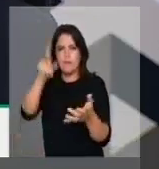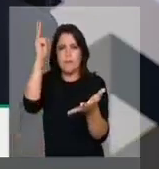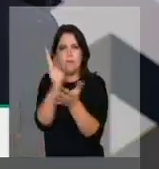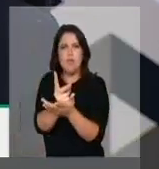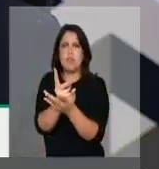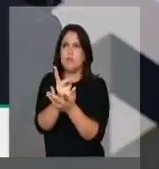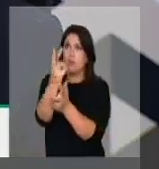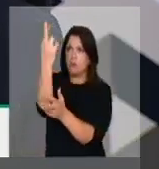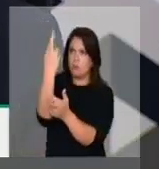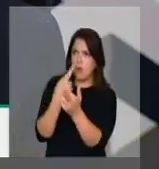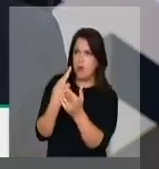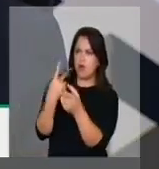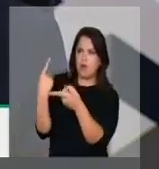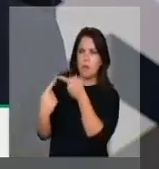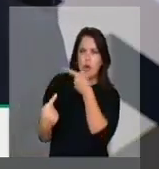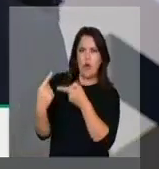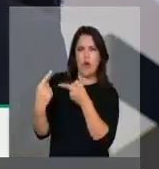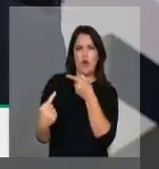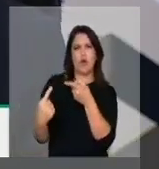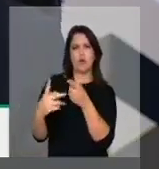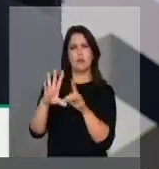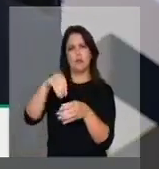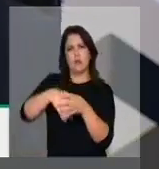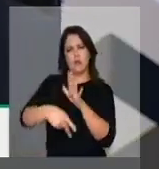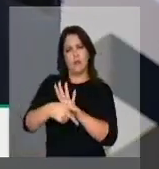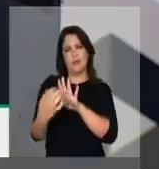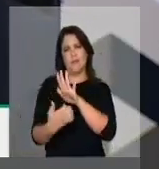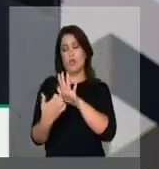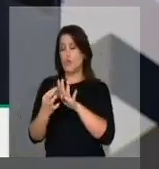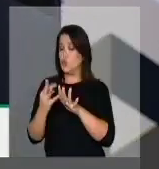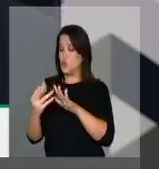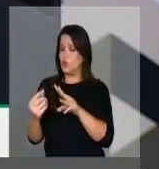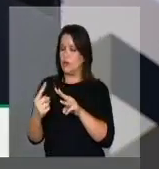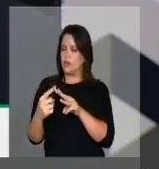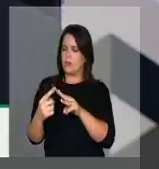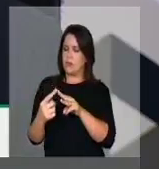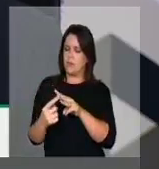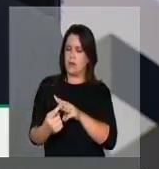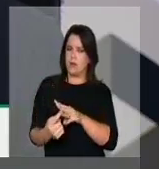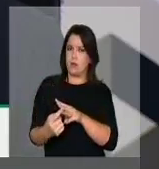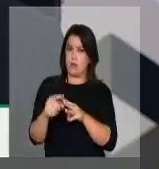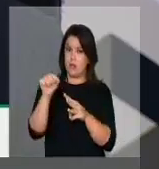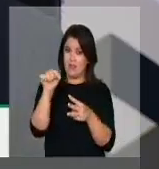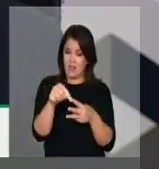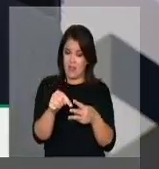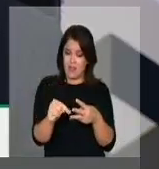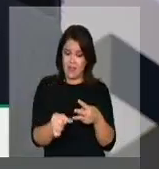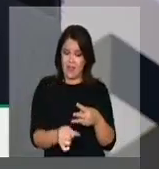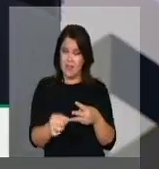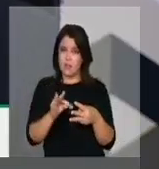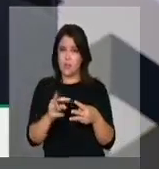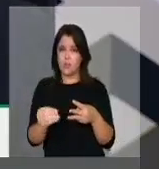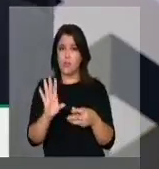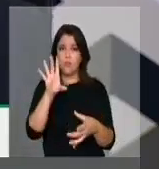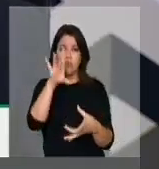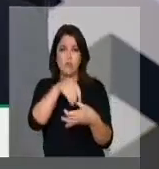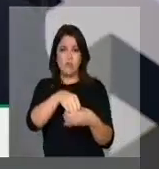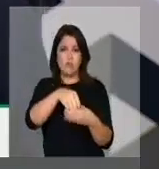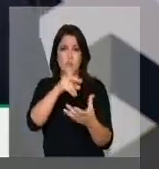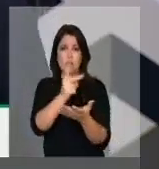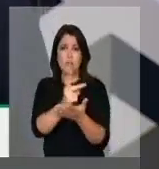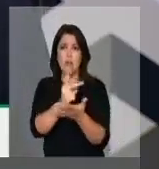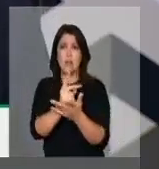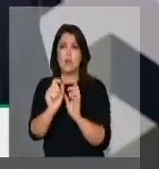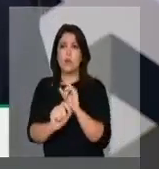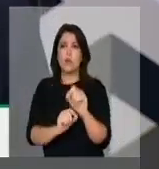das decisões políticas daquela empresa. Todas. E isso é um fato que está,